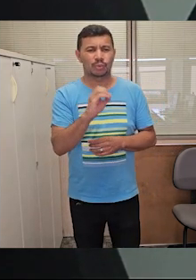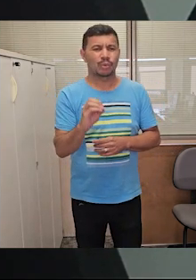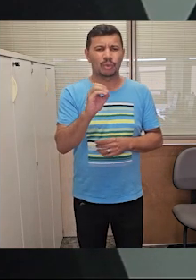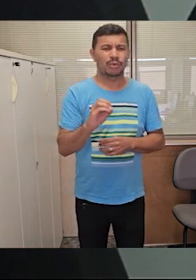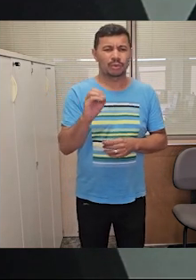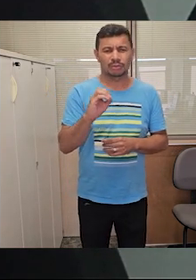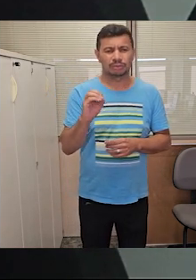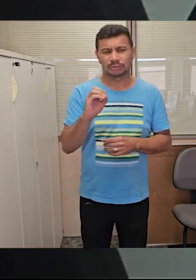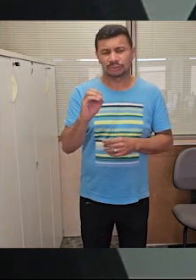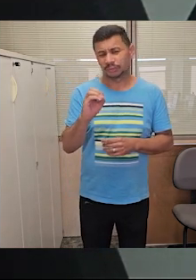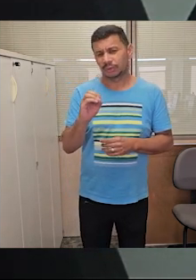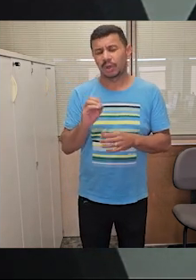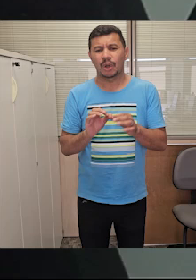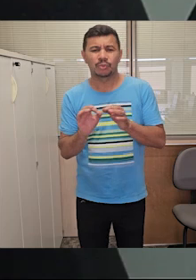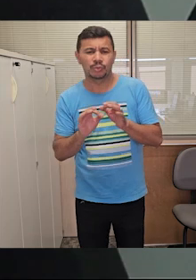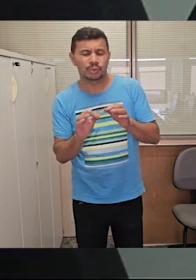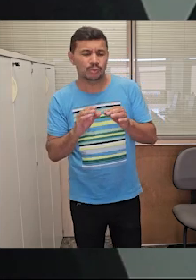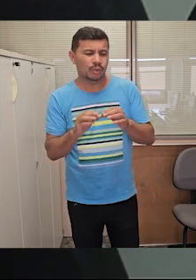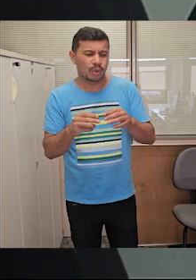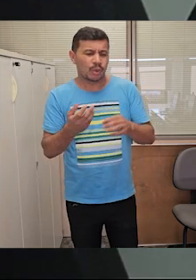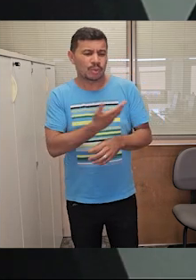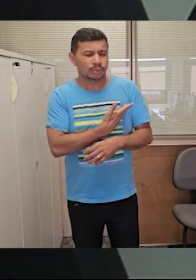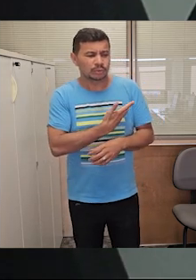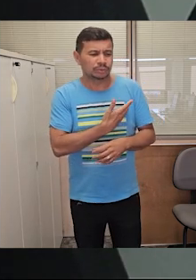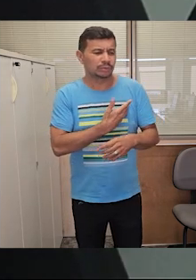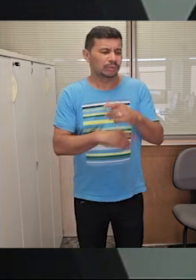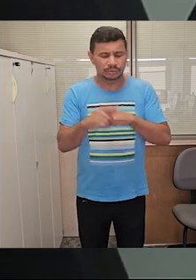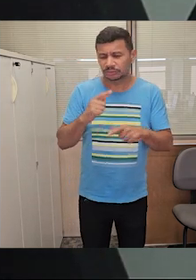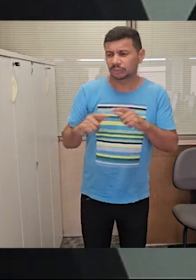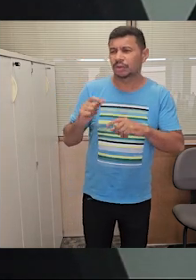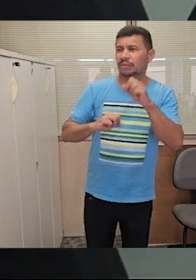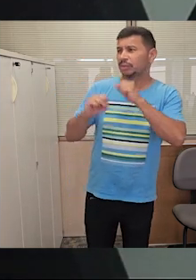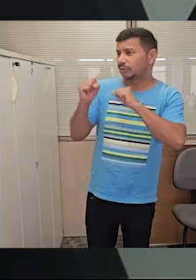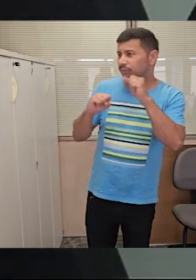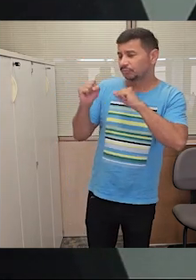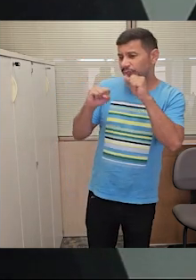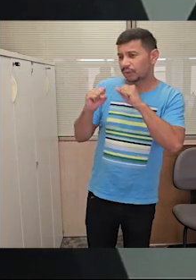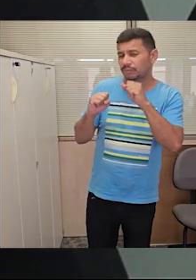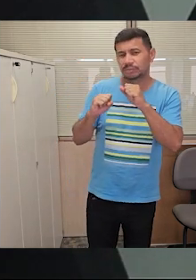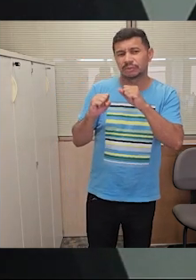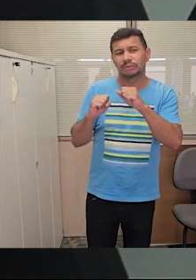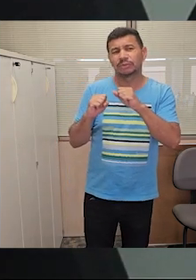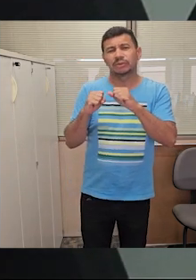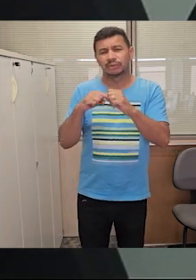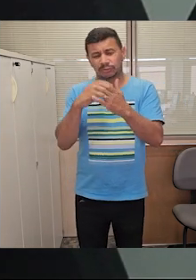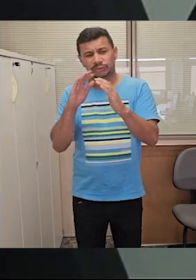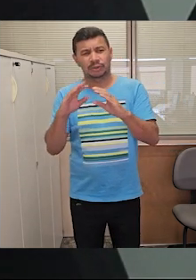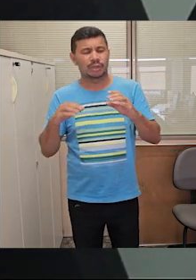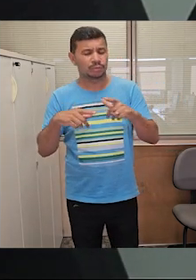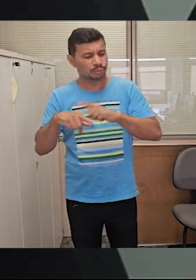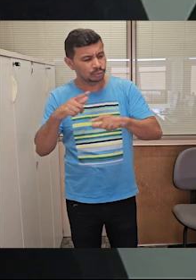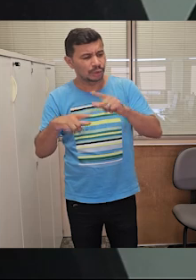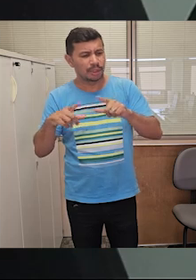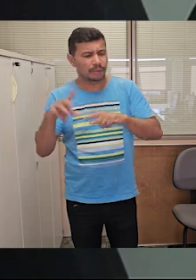Osasquense, porque havia muitos companheiros que trabalhavam em fábrica durante o dia e estudavam à